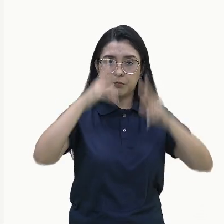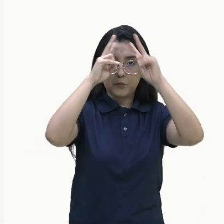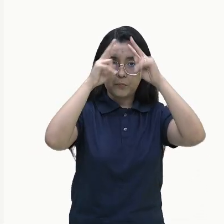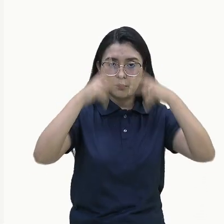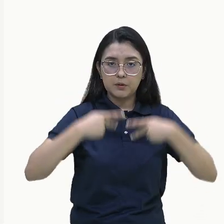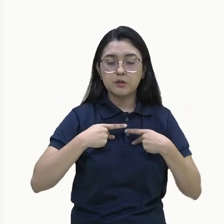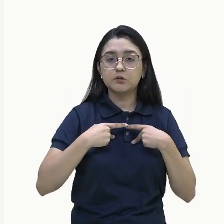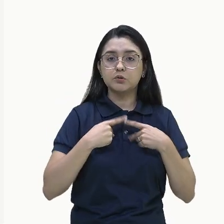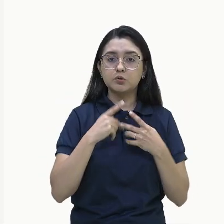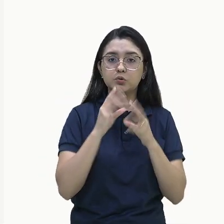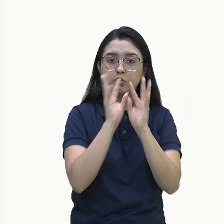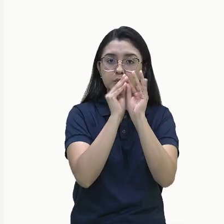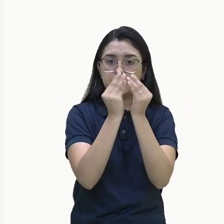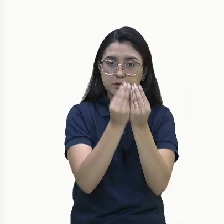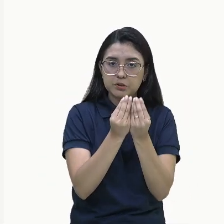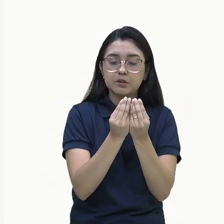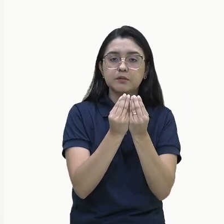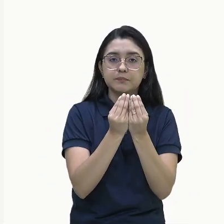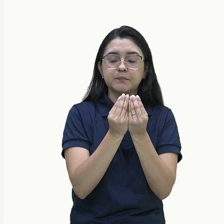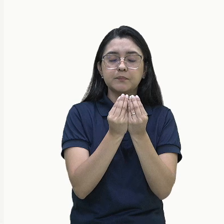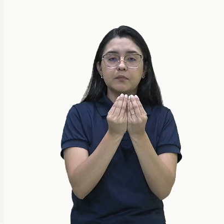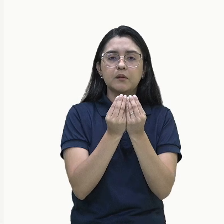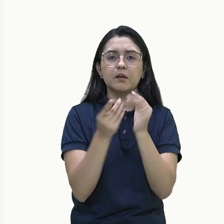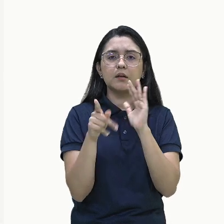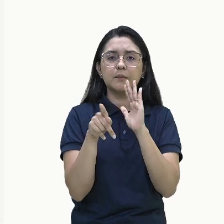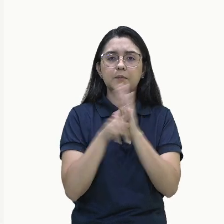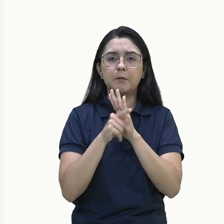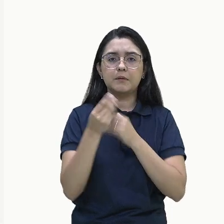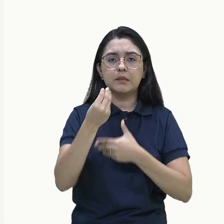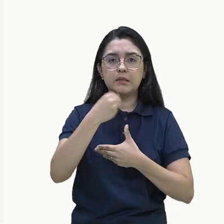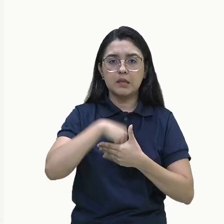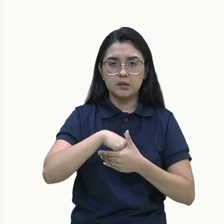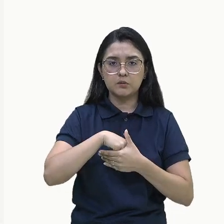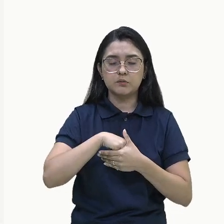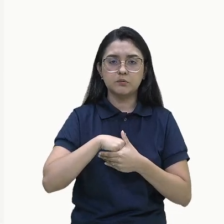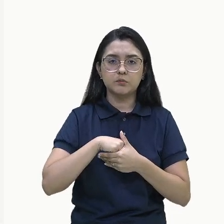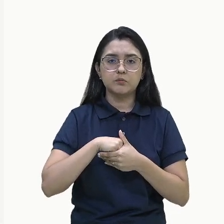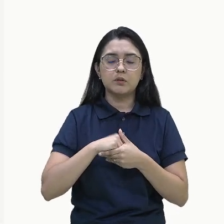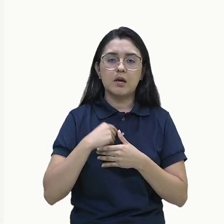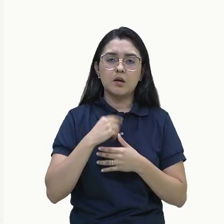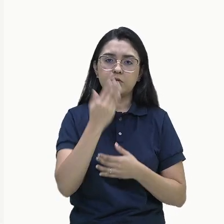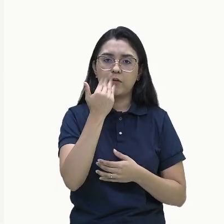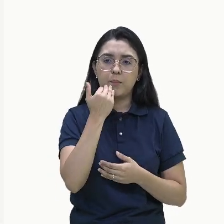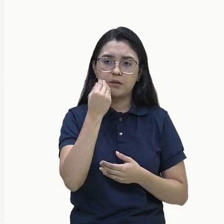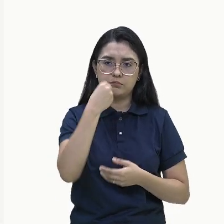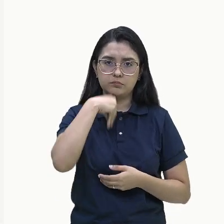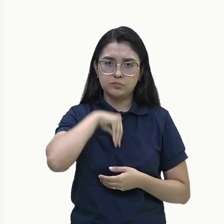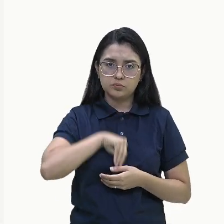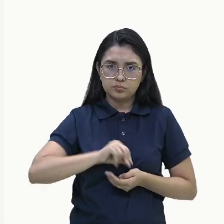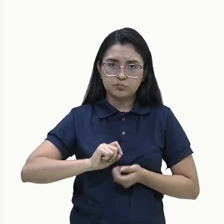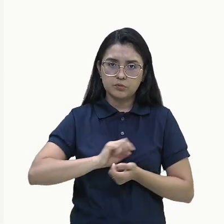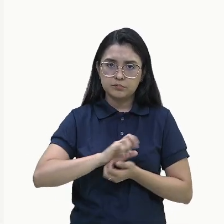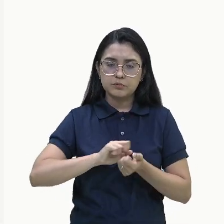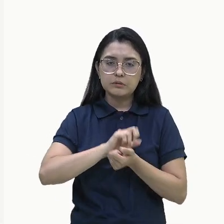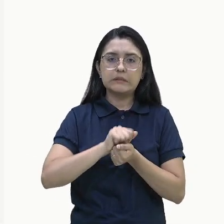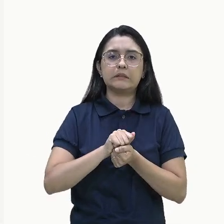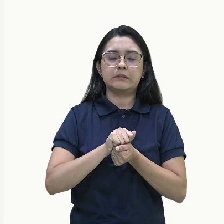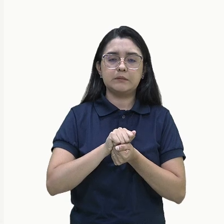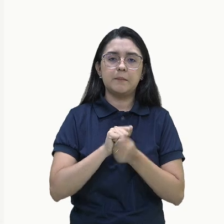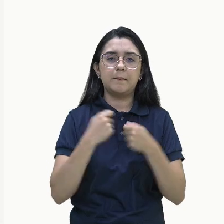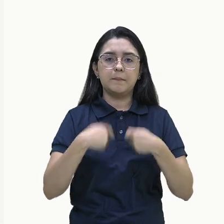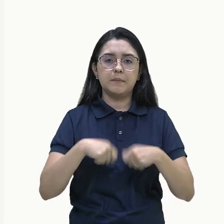De substâncias que estão presentes ali por meio da alimentação e que têm que